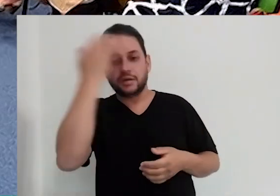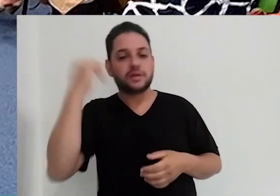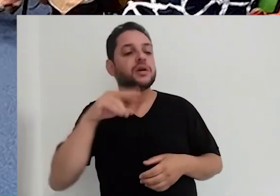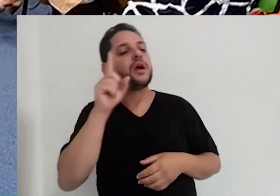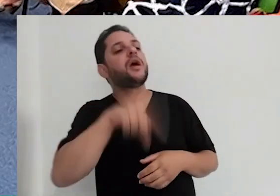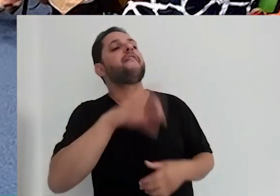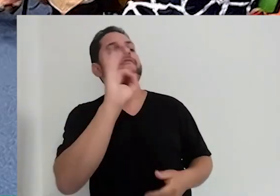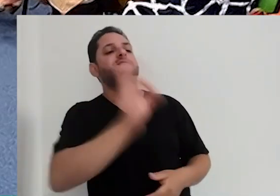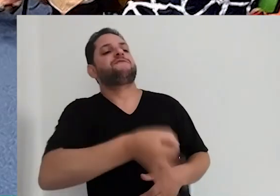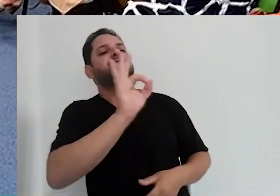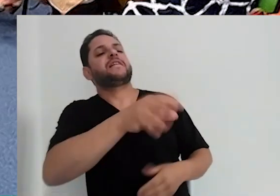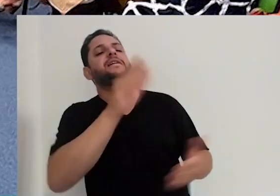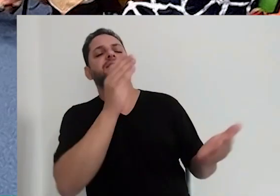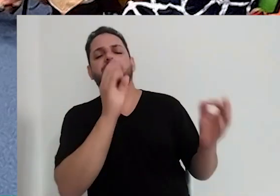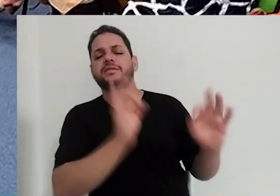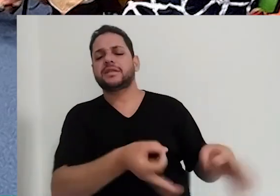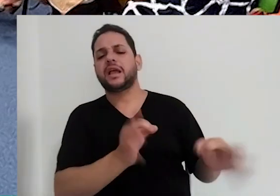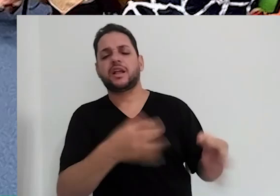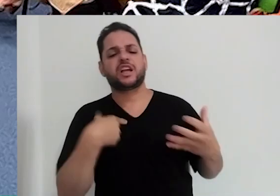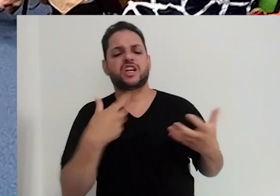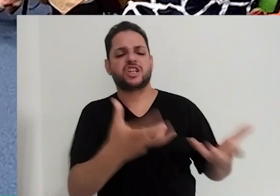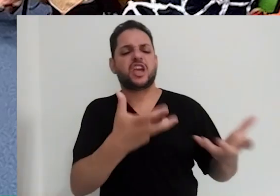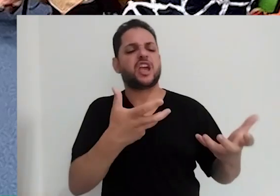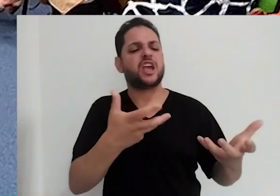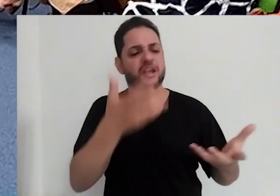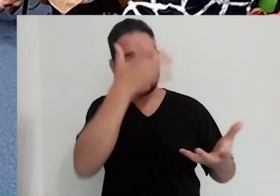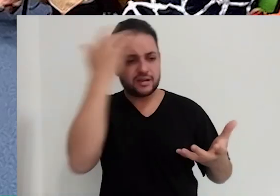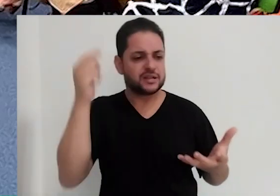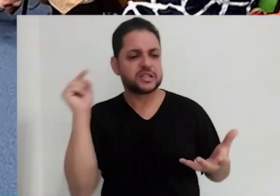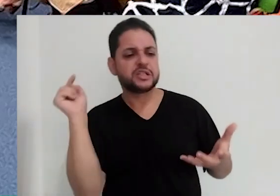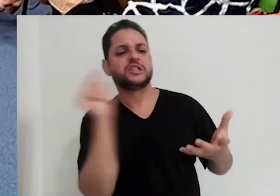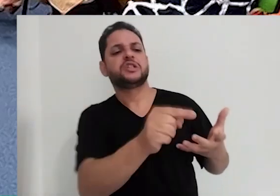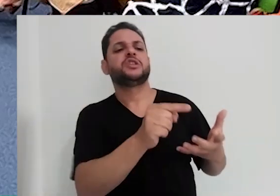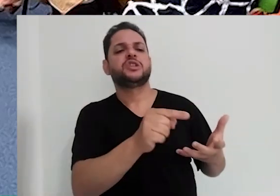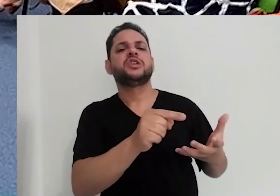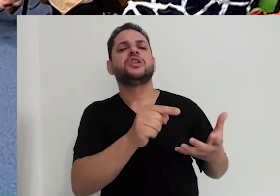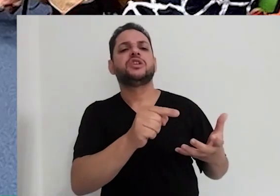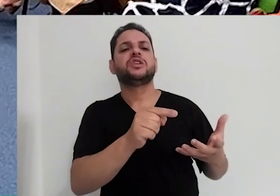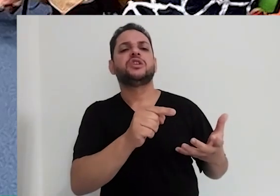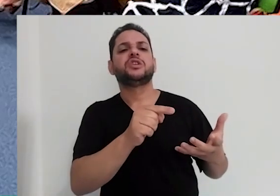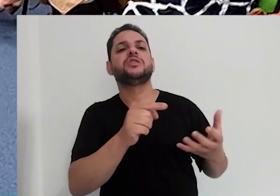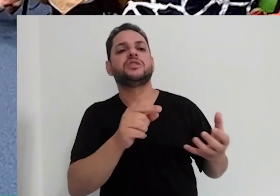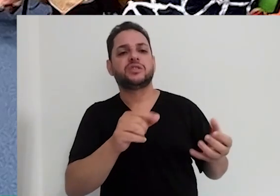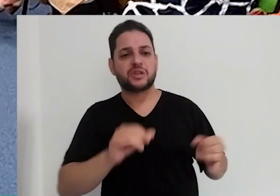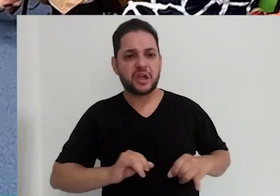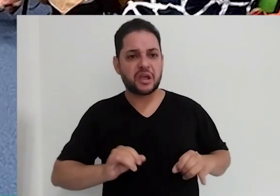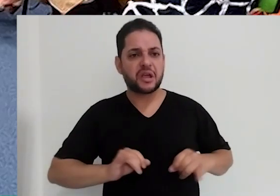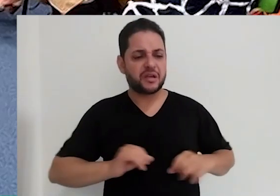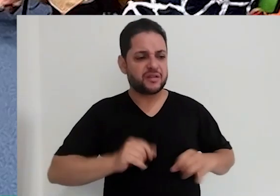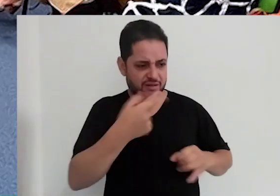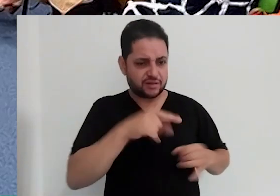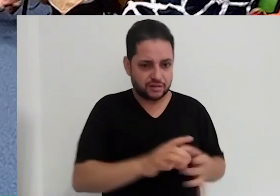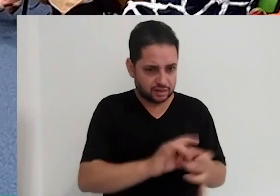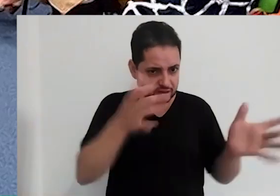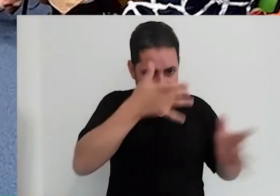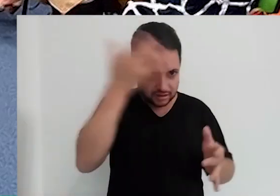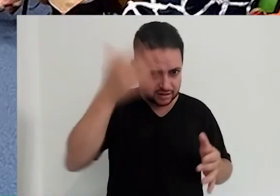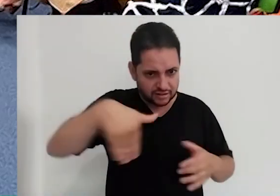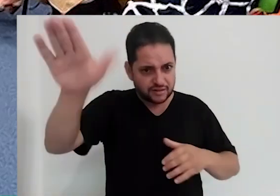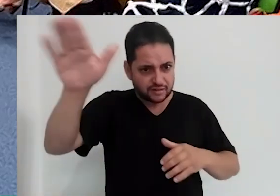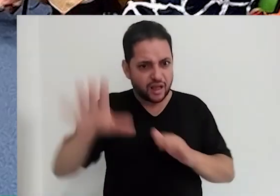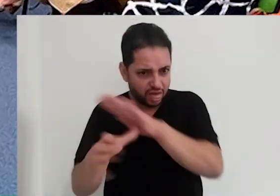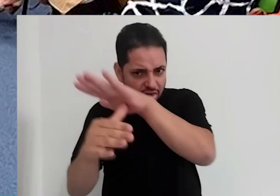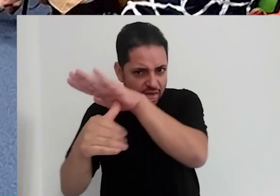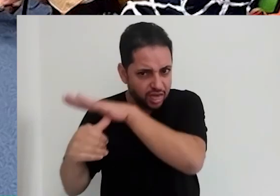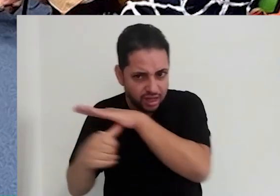justiça é isso é isso que eu quero esse cara esfaqueou não sei quem para roubar para roubar a pessoa na rua é isso mesmo tem que ficar na na cadeia